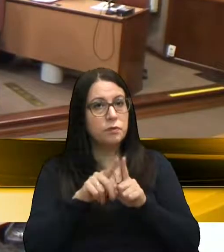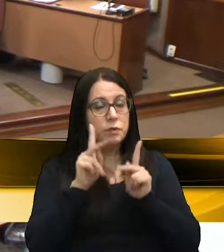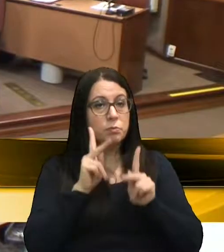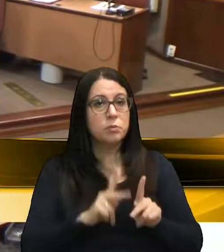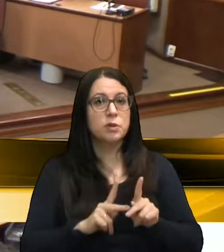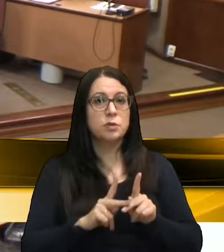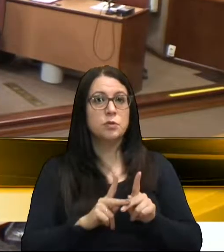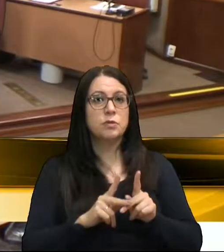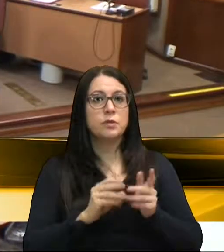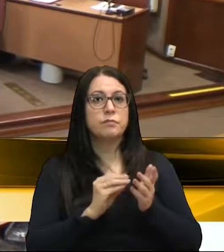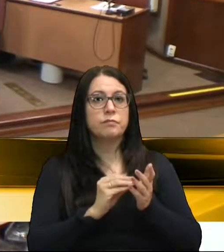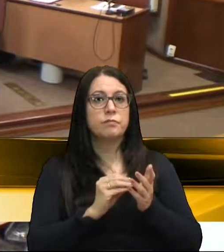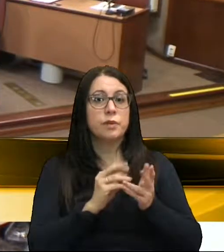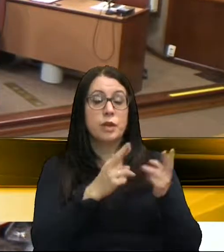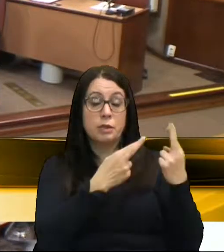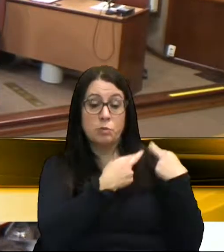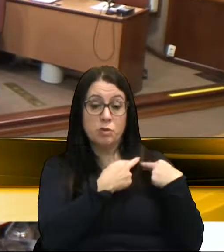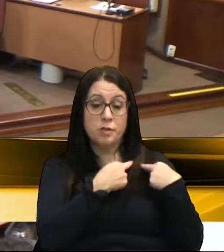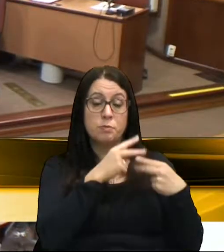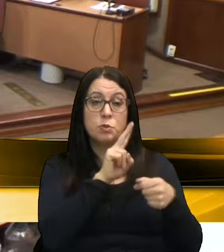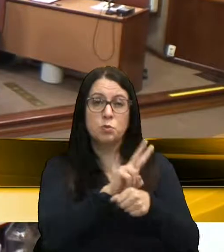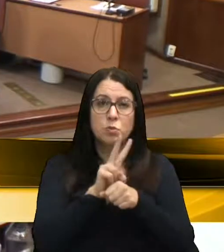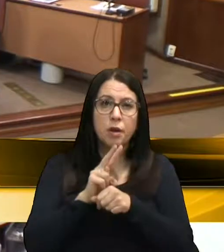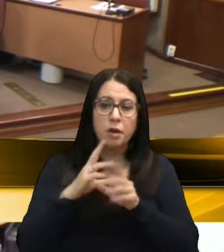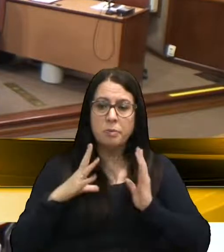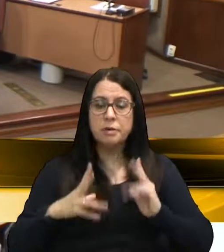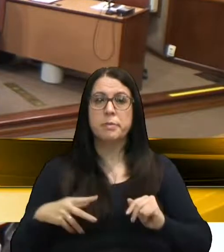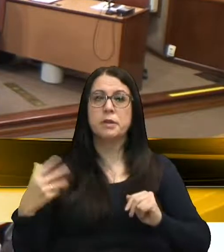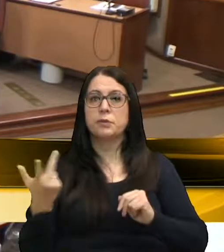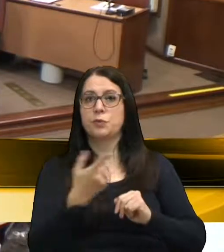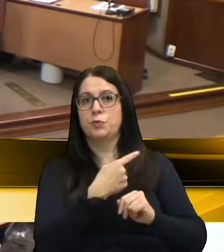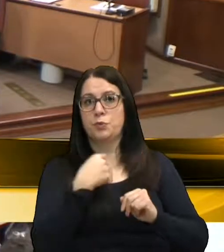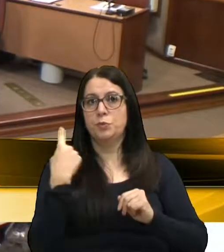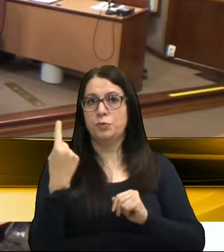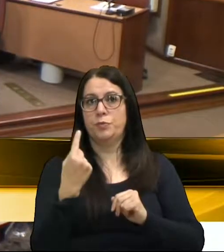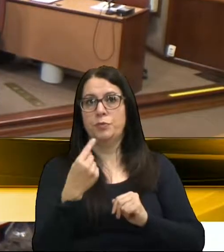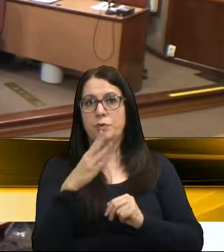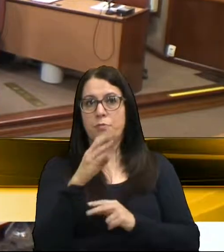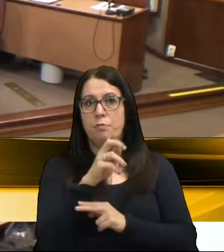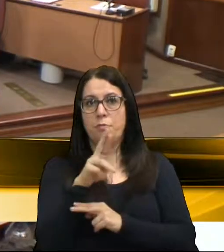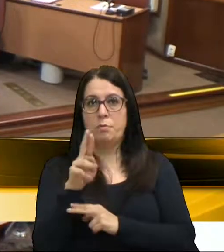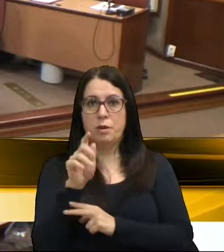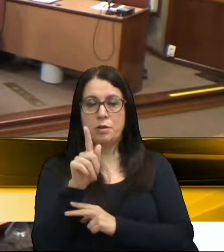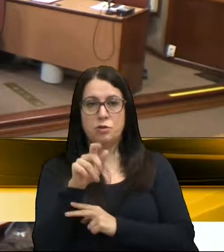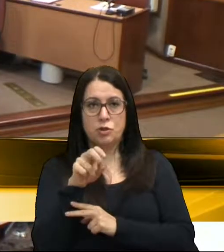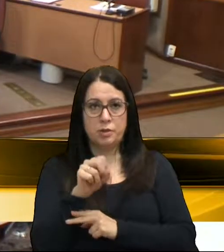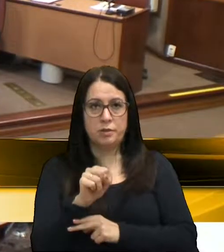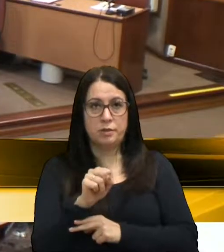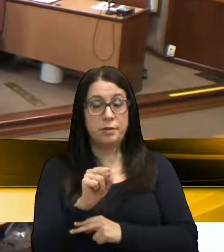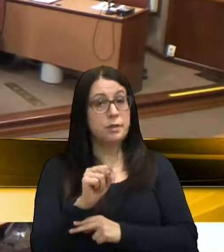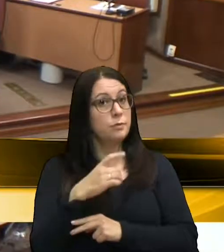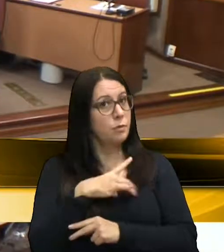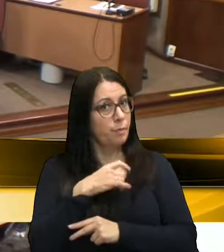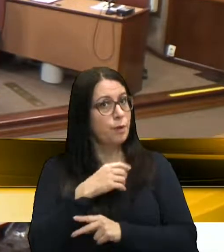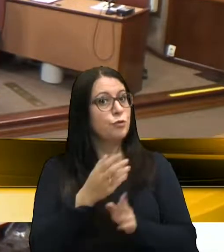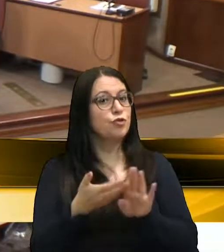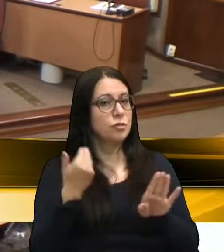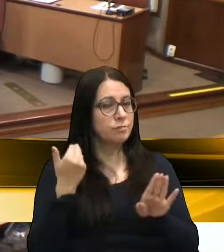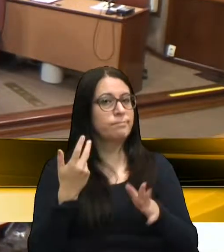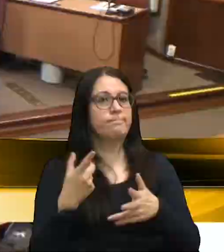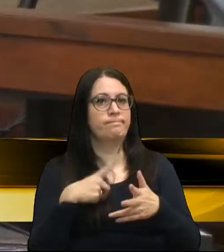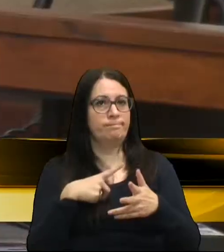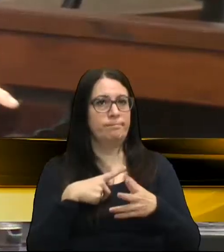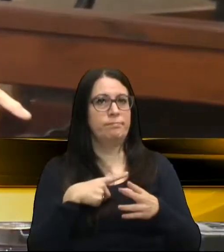é responsável muito pelo cuidado, pela limpeza do entorno das barragens. Eu temo que, tirando eles dali, nós vamos